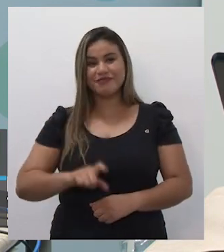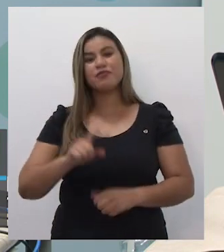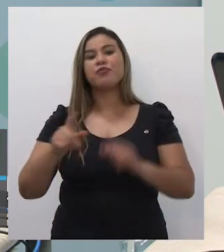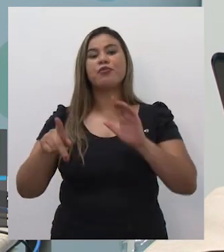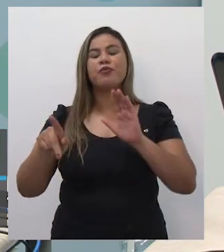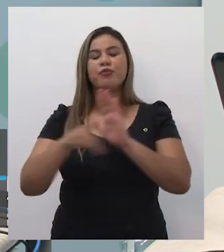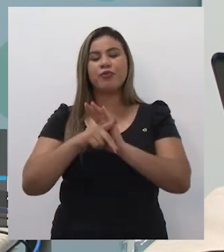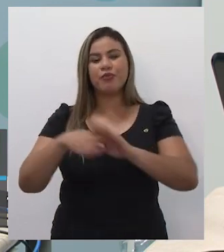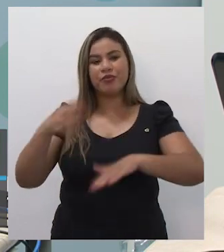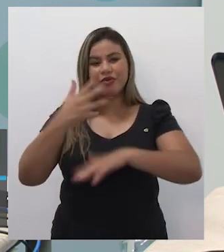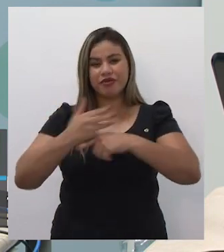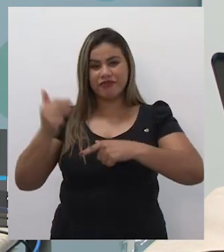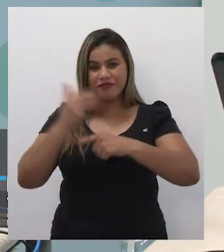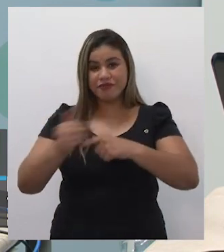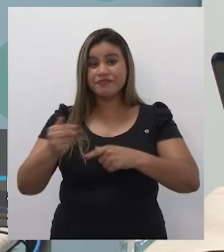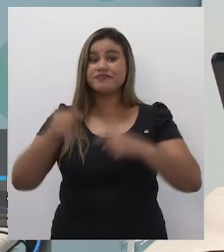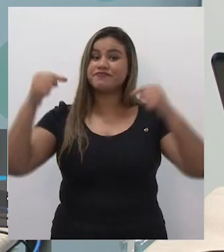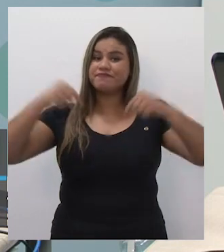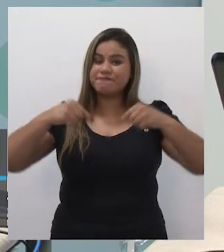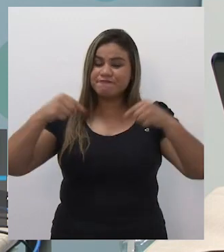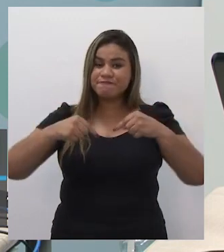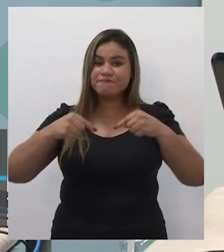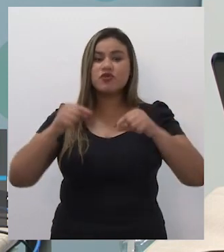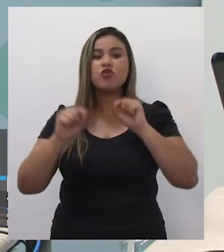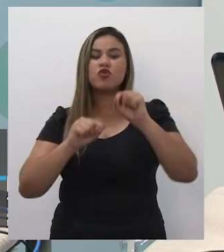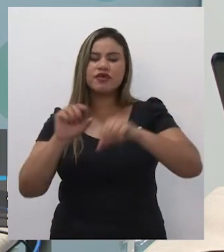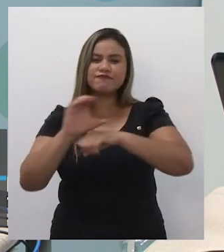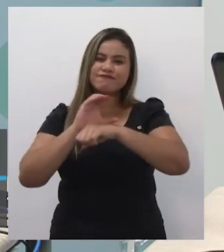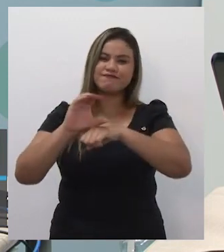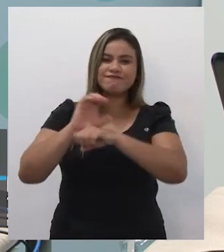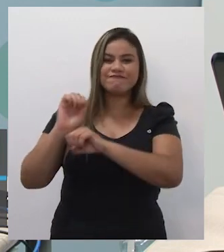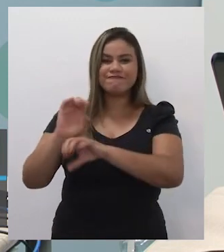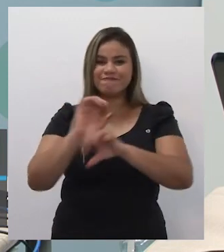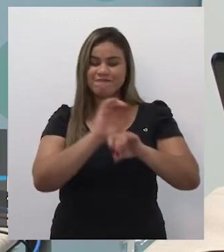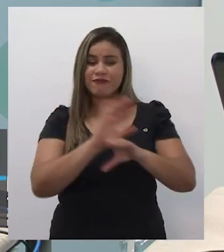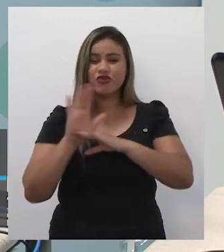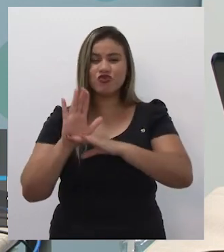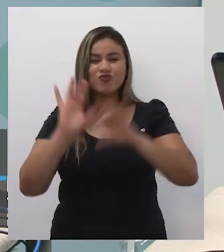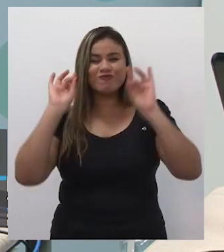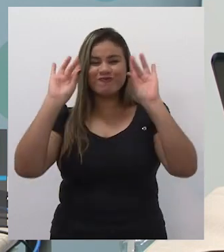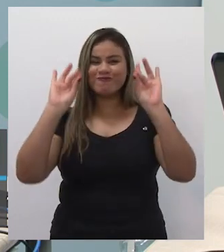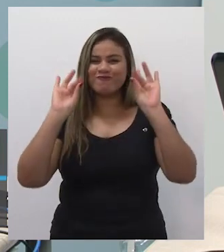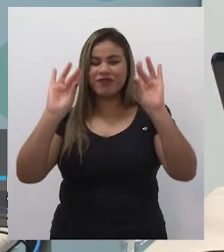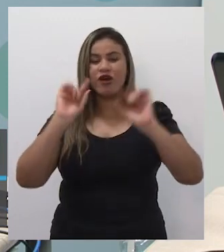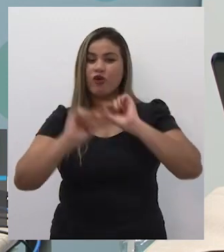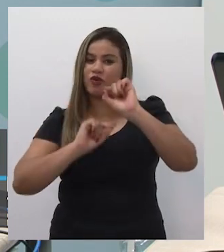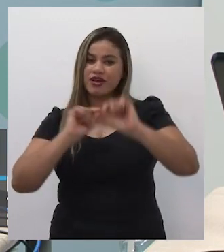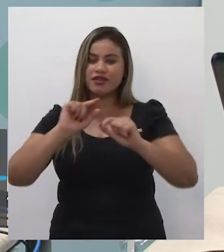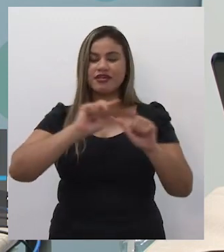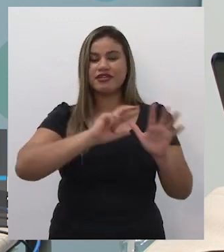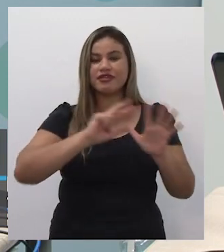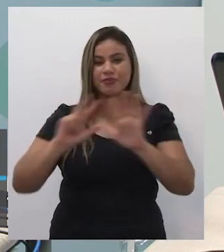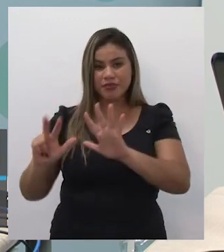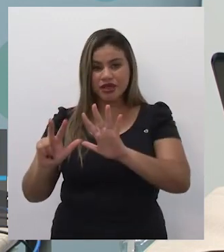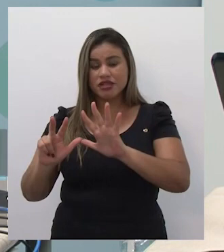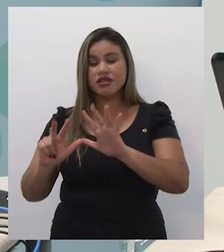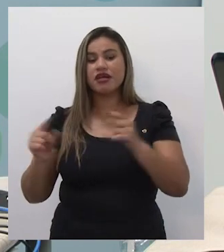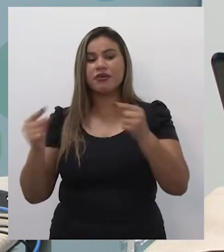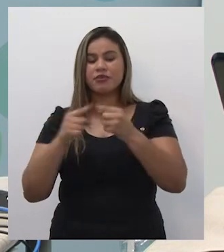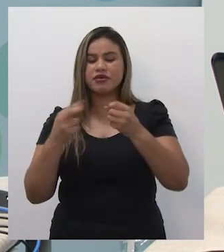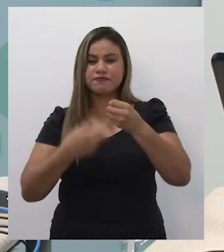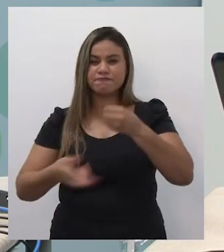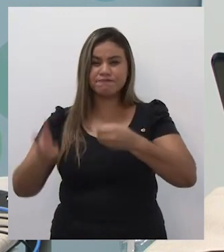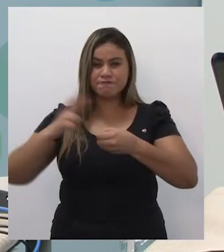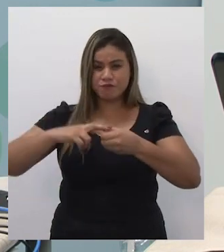EFAP e estaremos hoje conduzindo uma formação muito especial da semana de recuperação